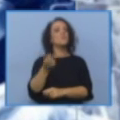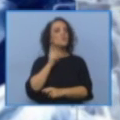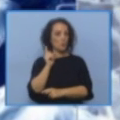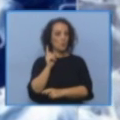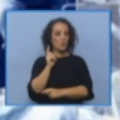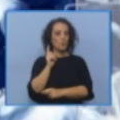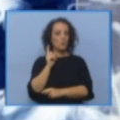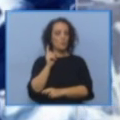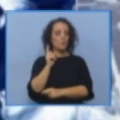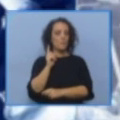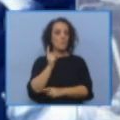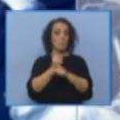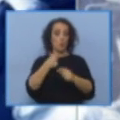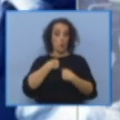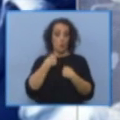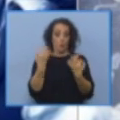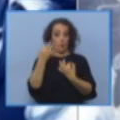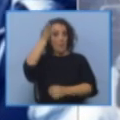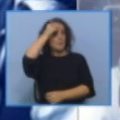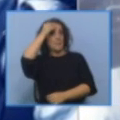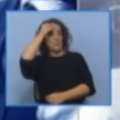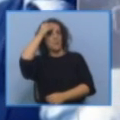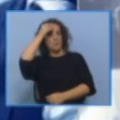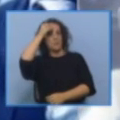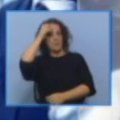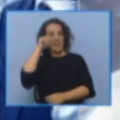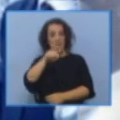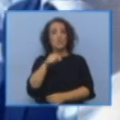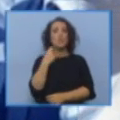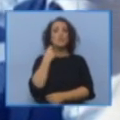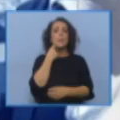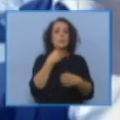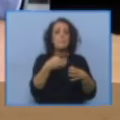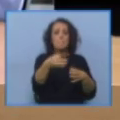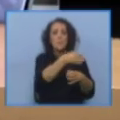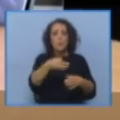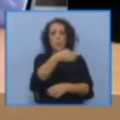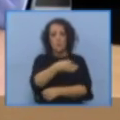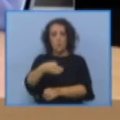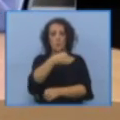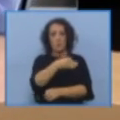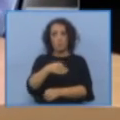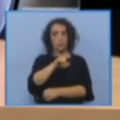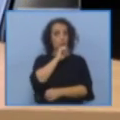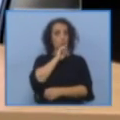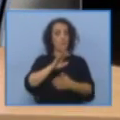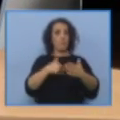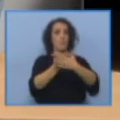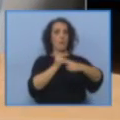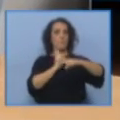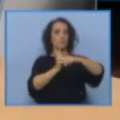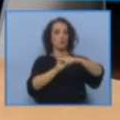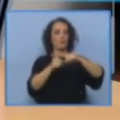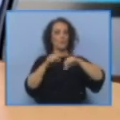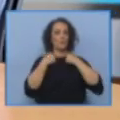Porque uma das coisas que eu aprendi foi o quanto estas minorias podem ser uma mais-valia na sociedade,